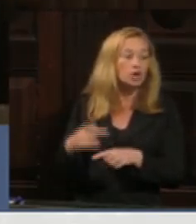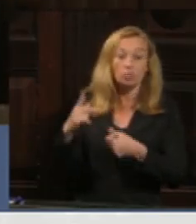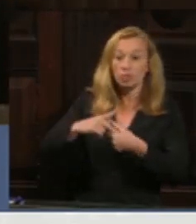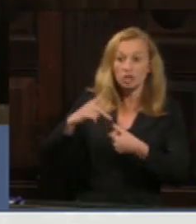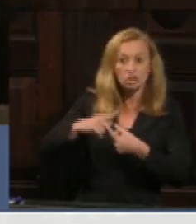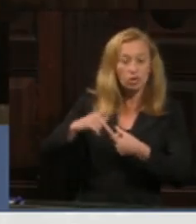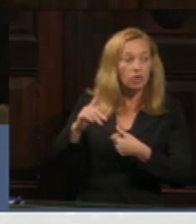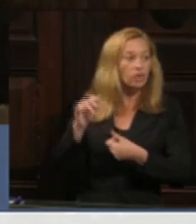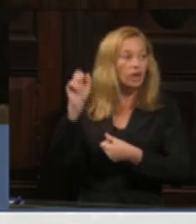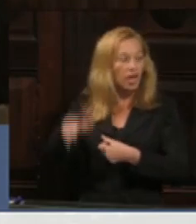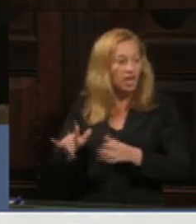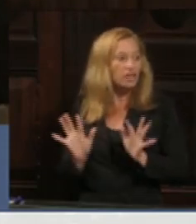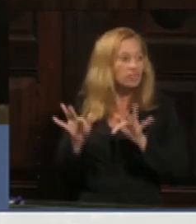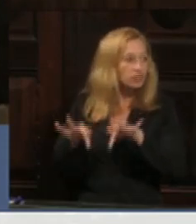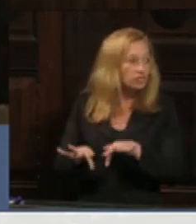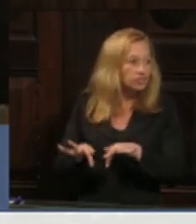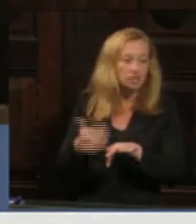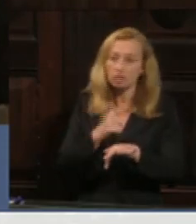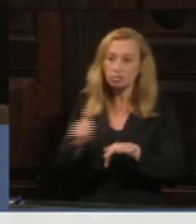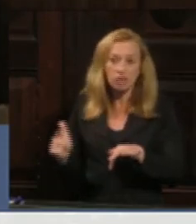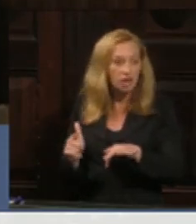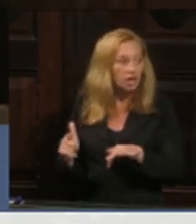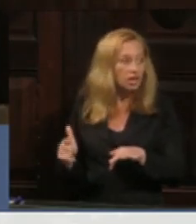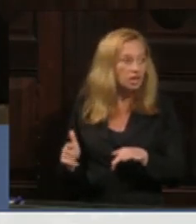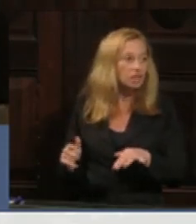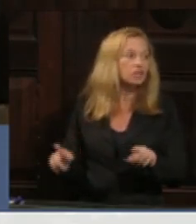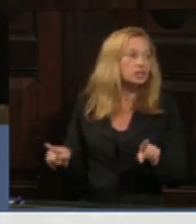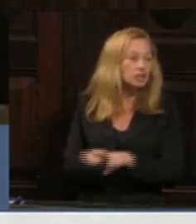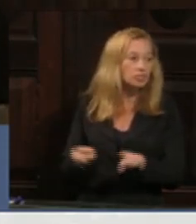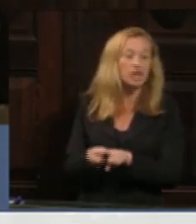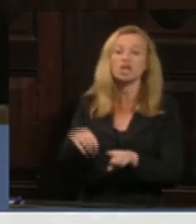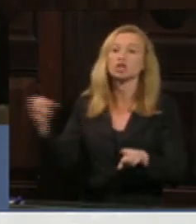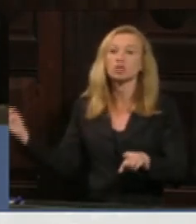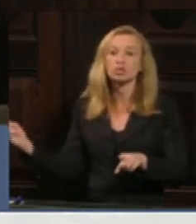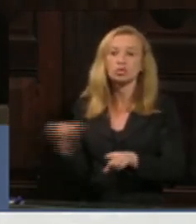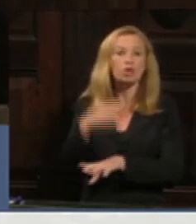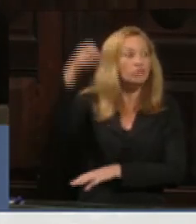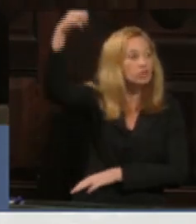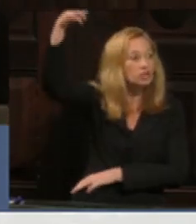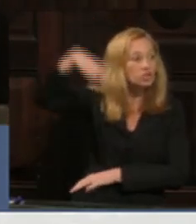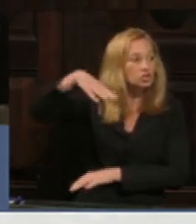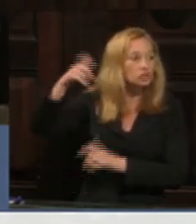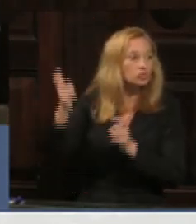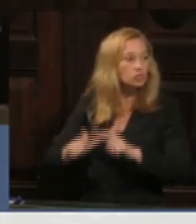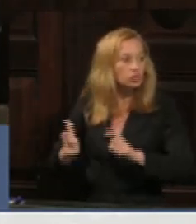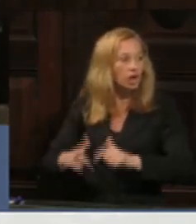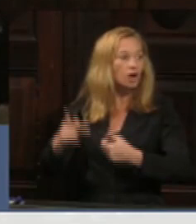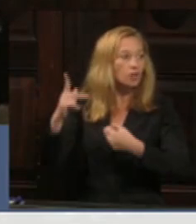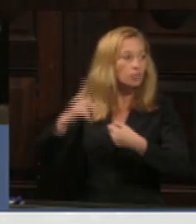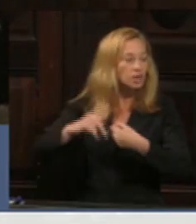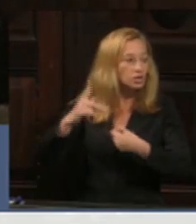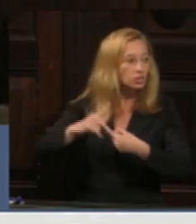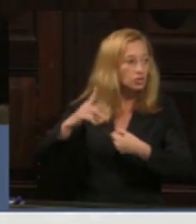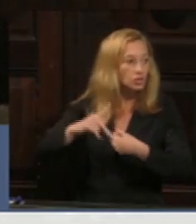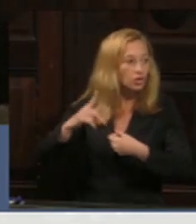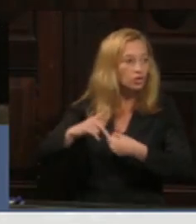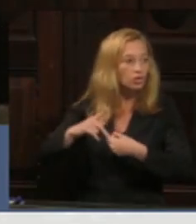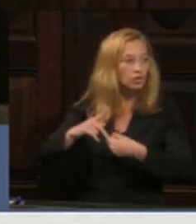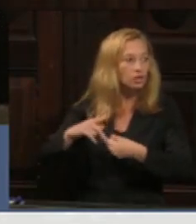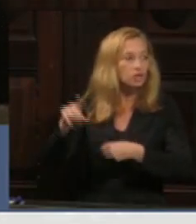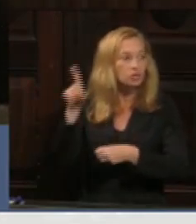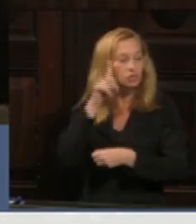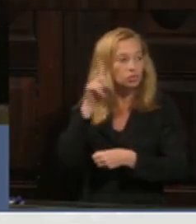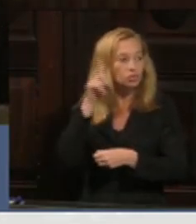de novas energias que preservam mais o meio ambiente, o petróleo vai a cada